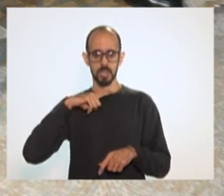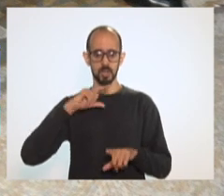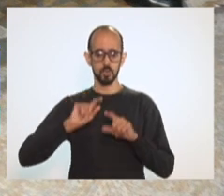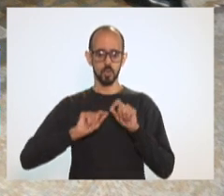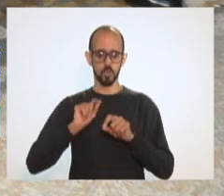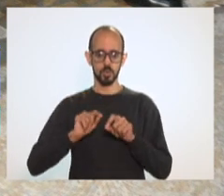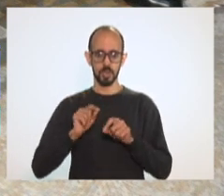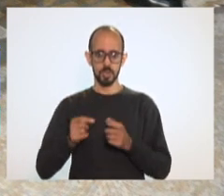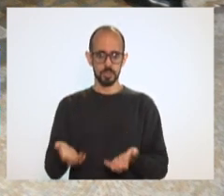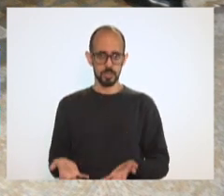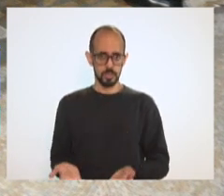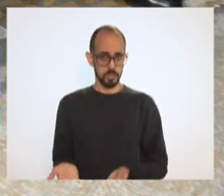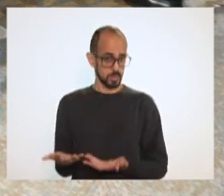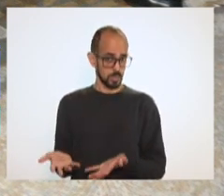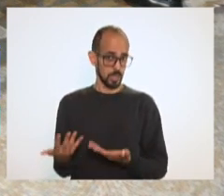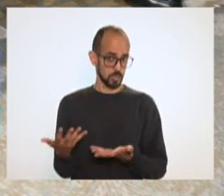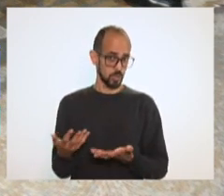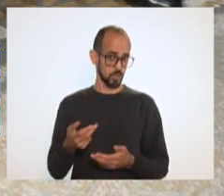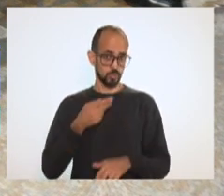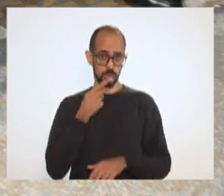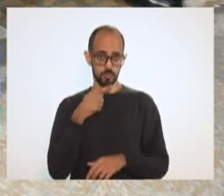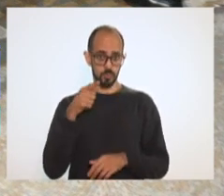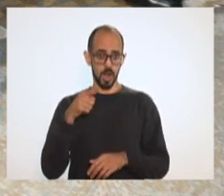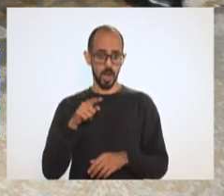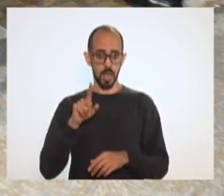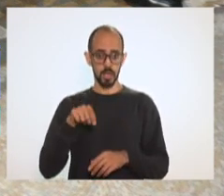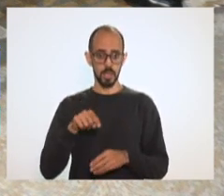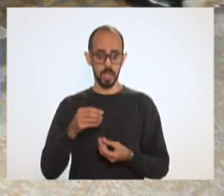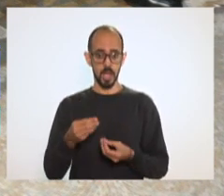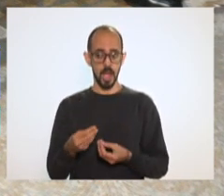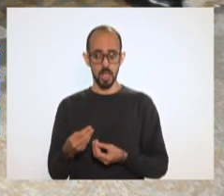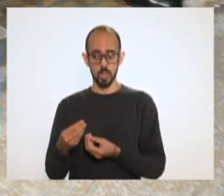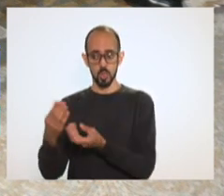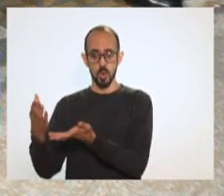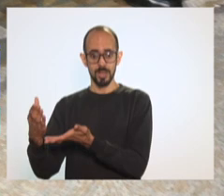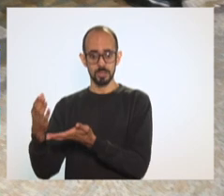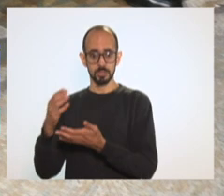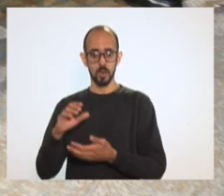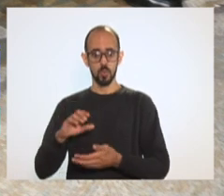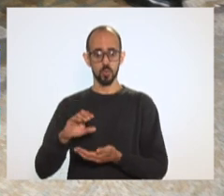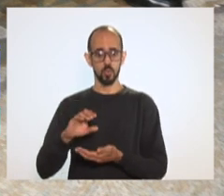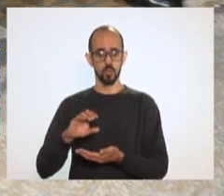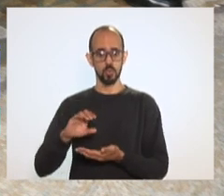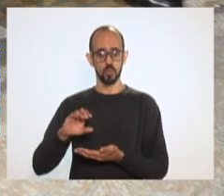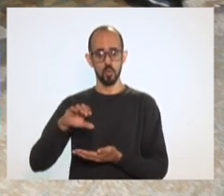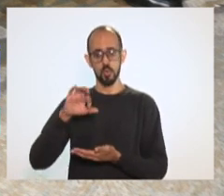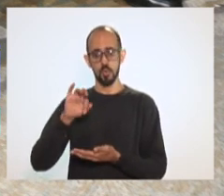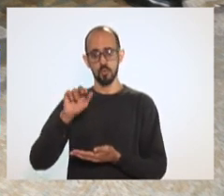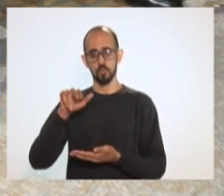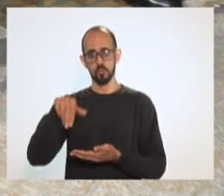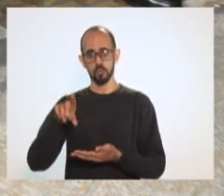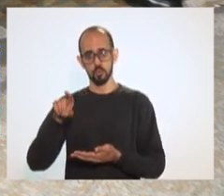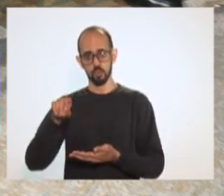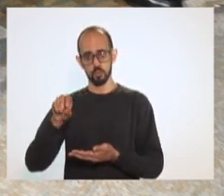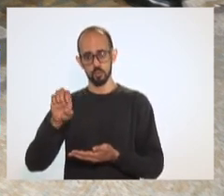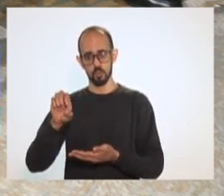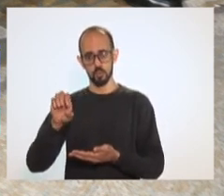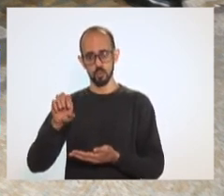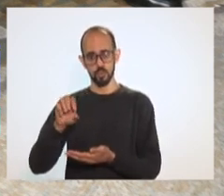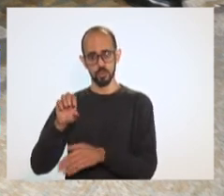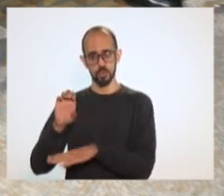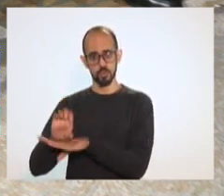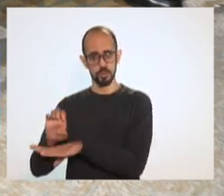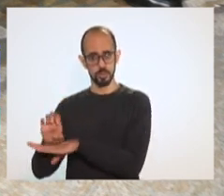incentivo senhor presidente que fala ali da doação para fundo estadual e aí algumas alguns compliances das empresas que são grandes